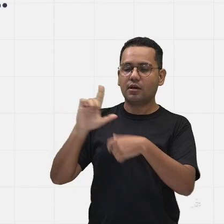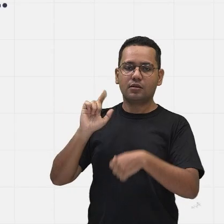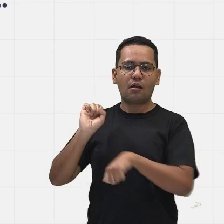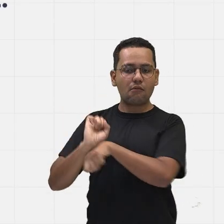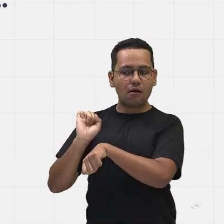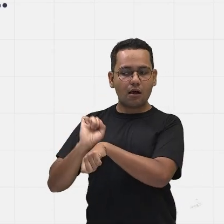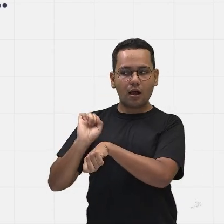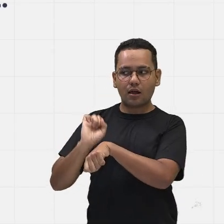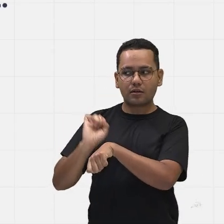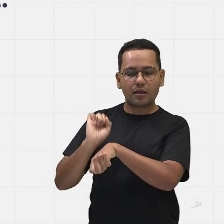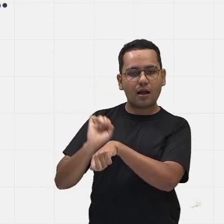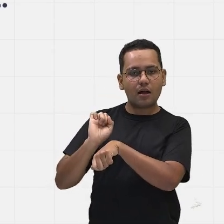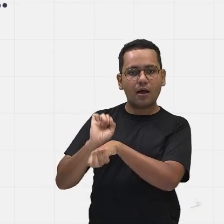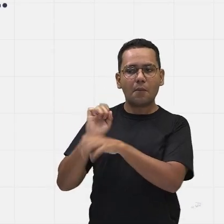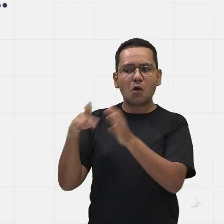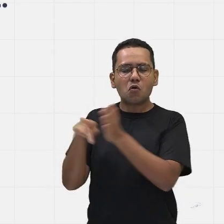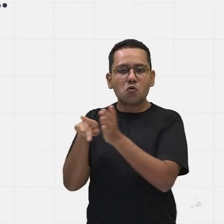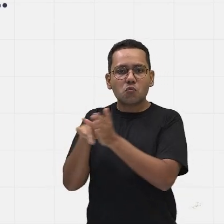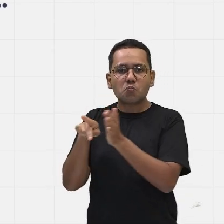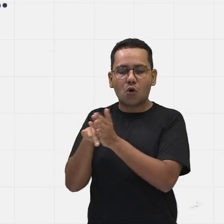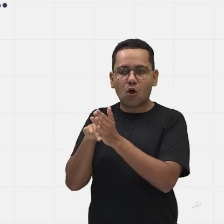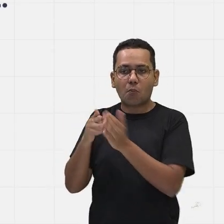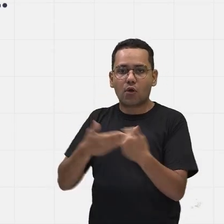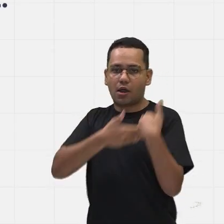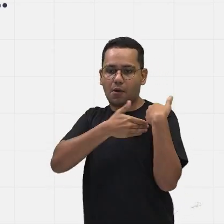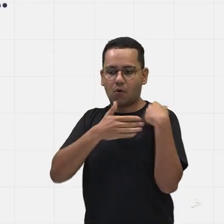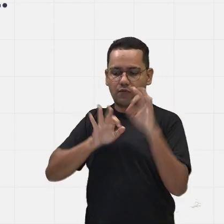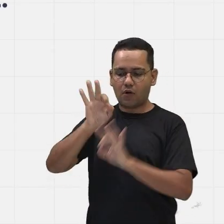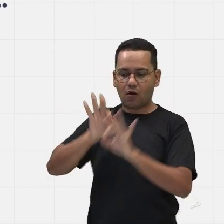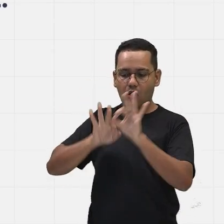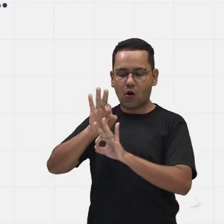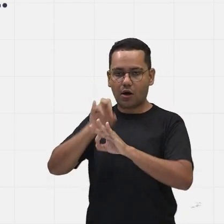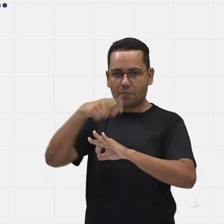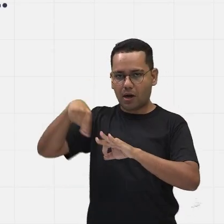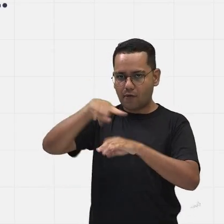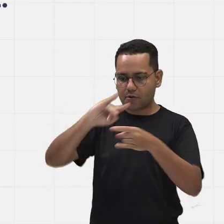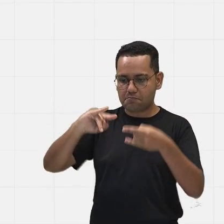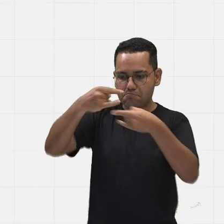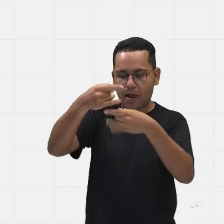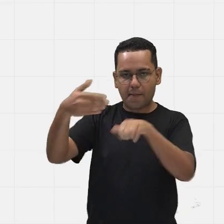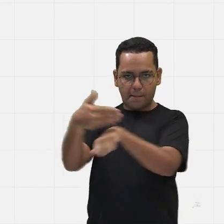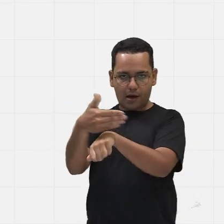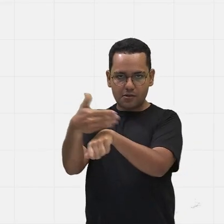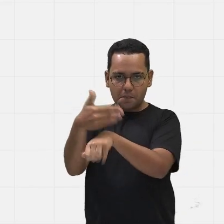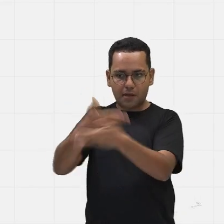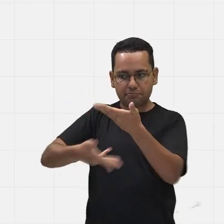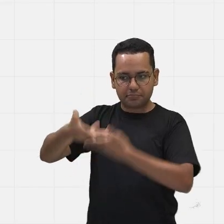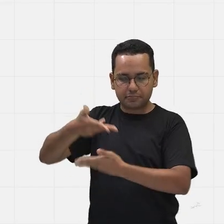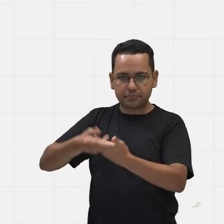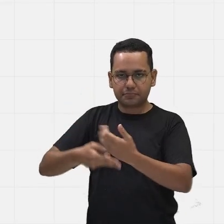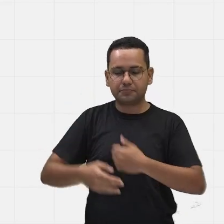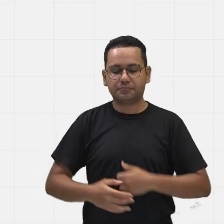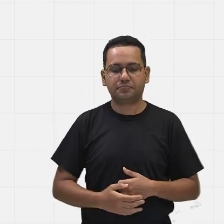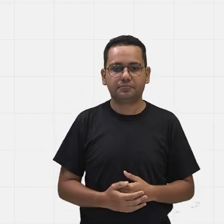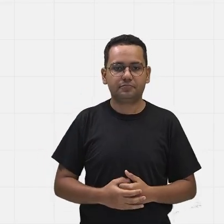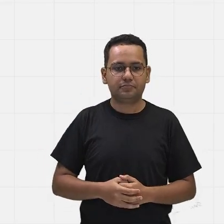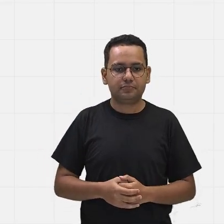que o pessoal do estúdio vai colocar você na vez para a interatividade. Pronto.